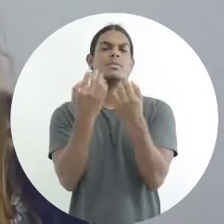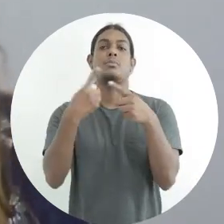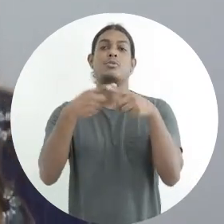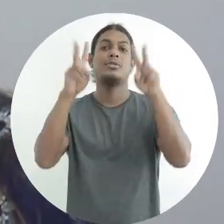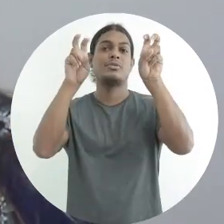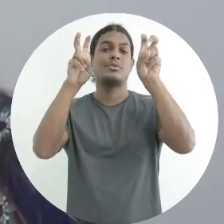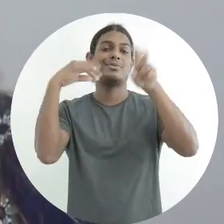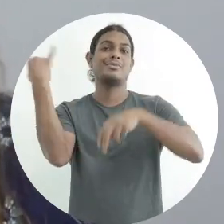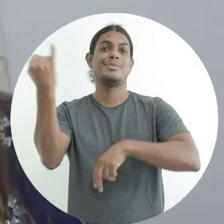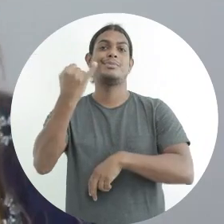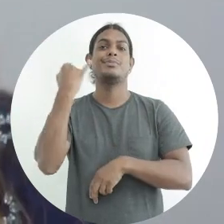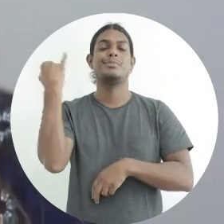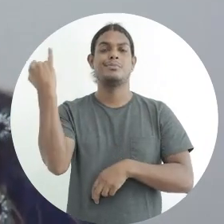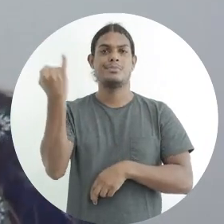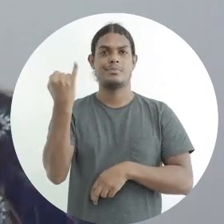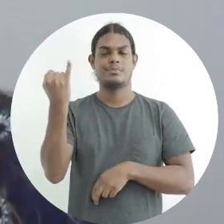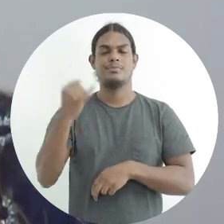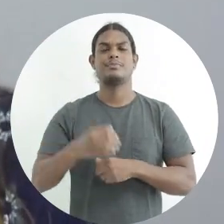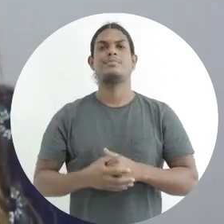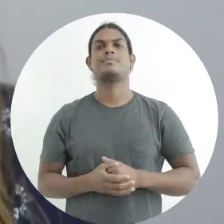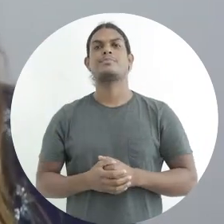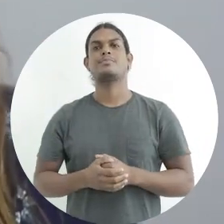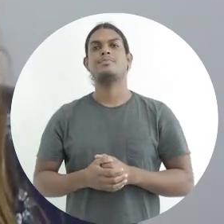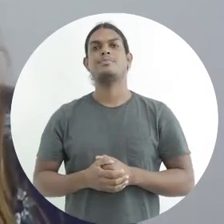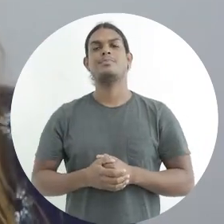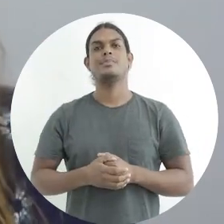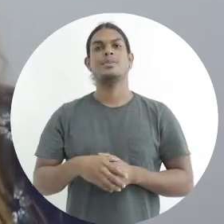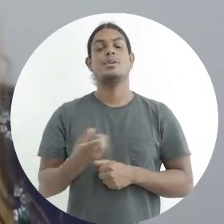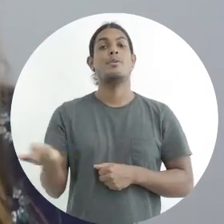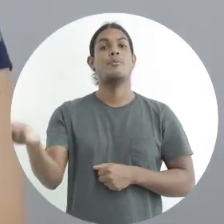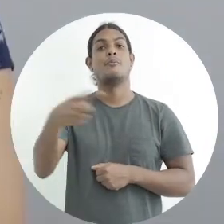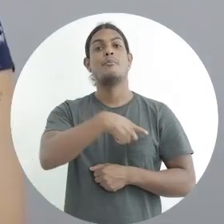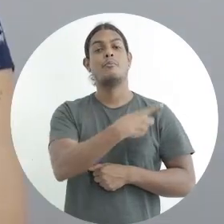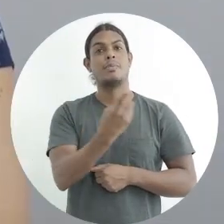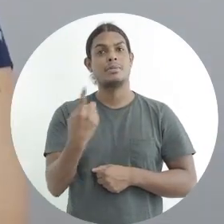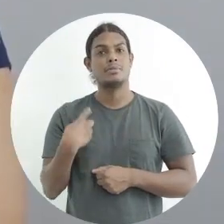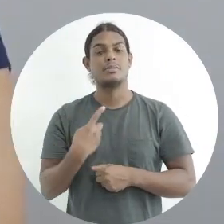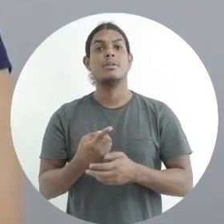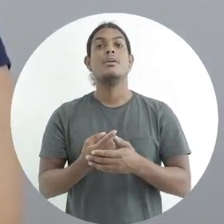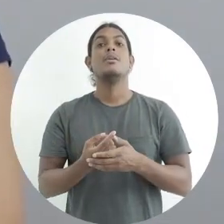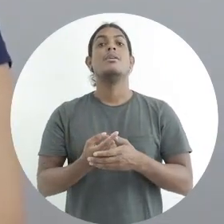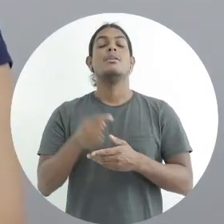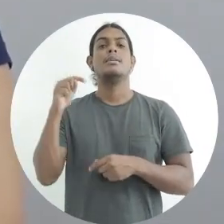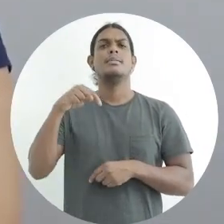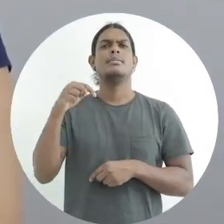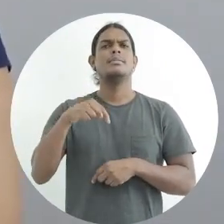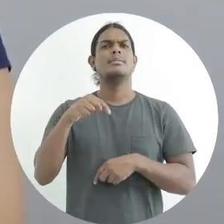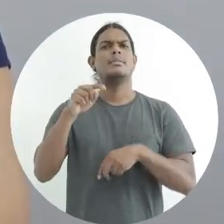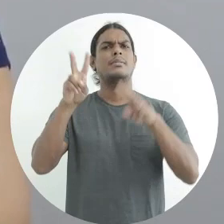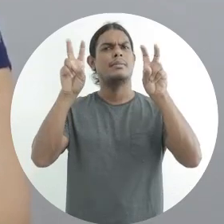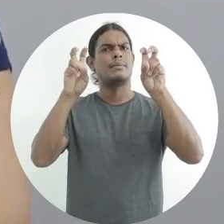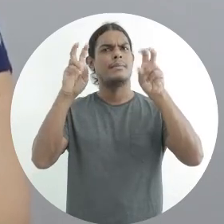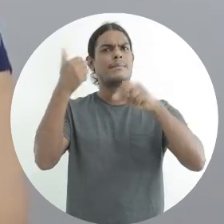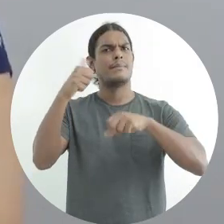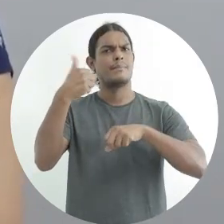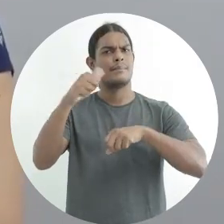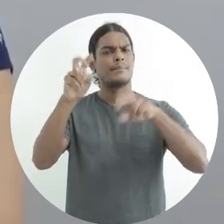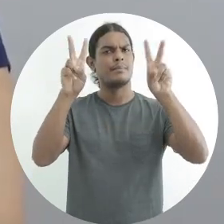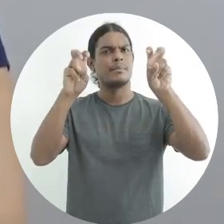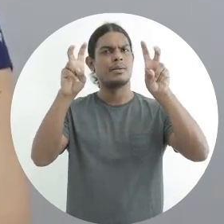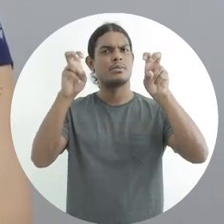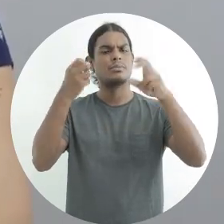importantíssimos e interessantíssimos para todos nós. Então, vamos lá. Nessa primeira competência, nós abordaremos